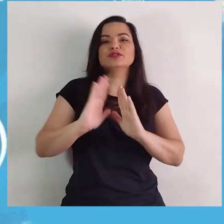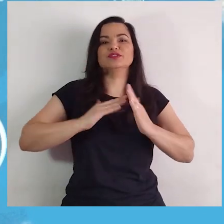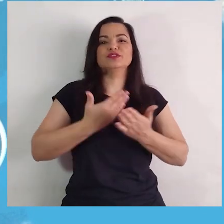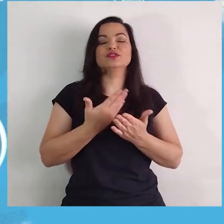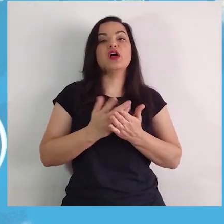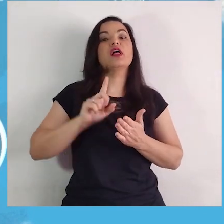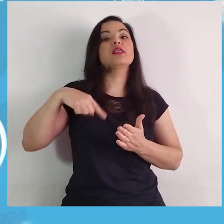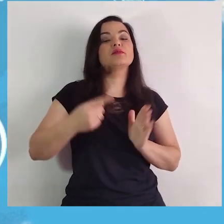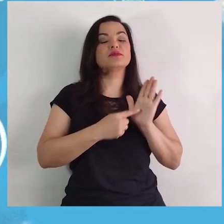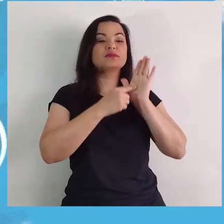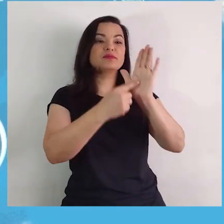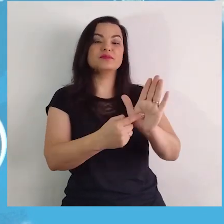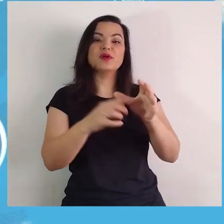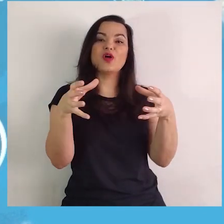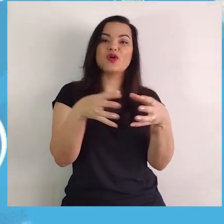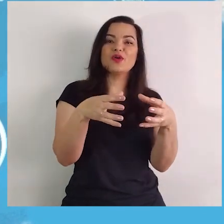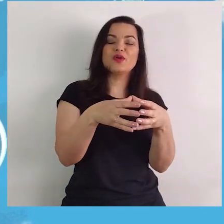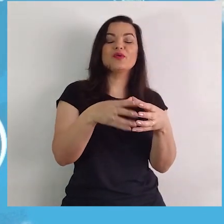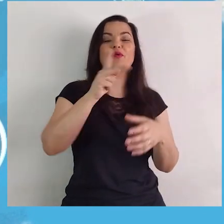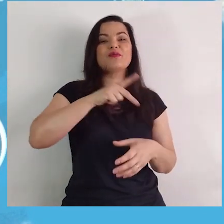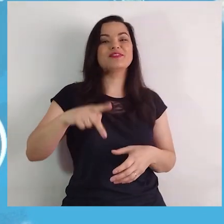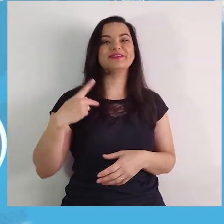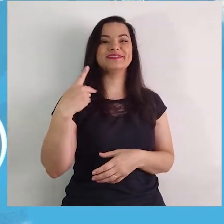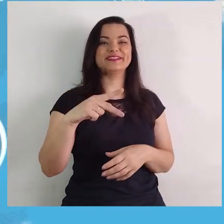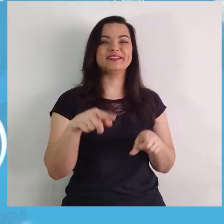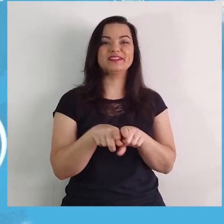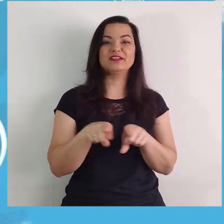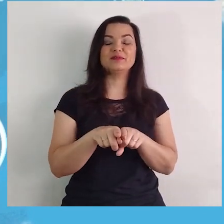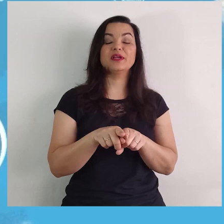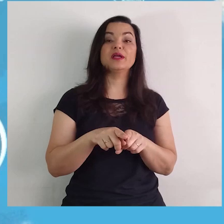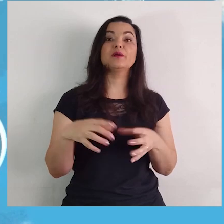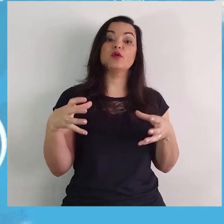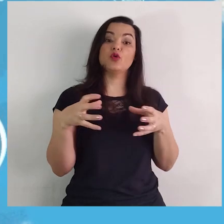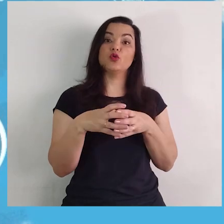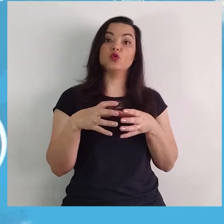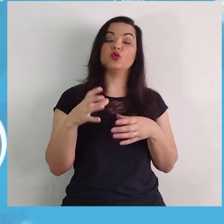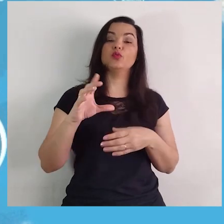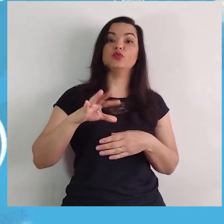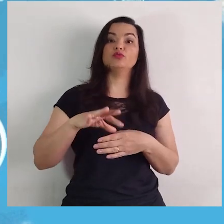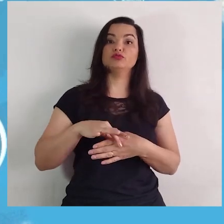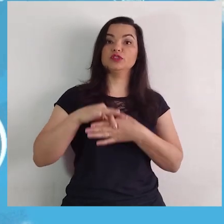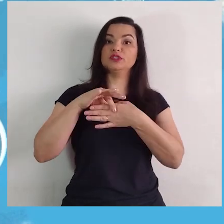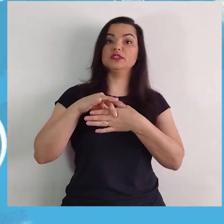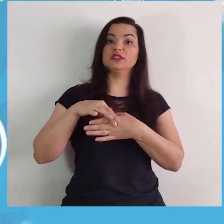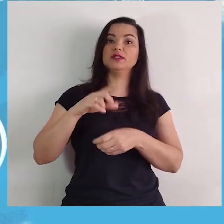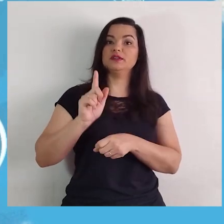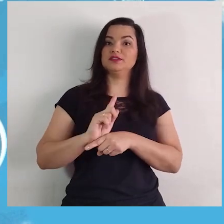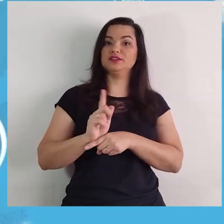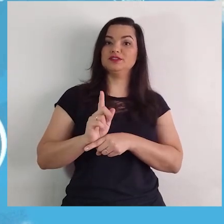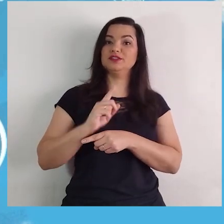a turma, seu professor ou sua professora e também para o grupo gestor da escola, coordenadores